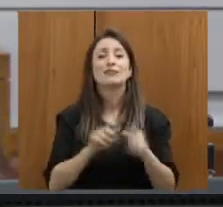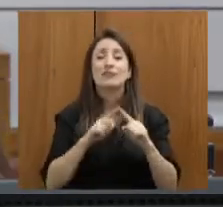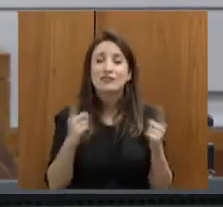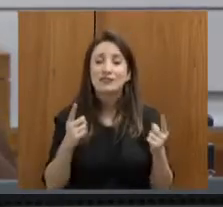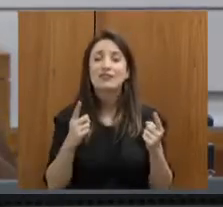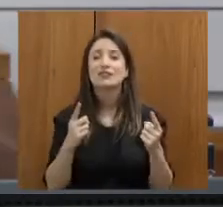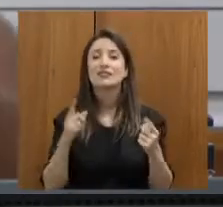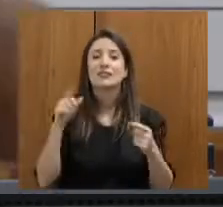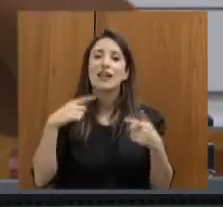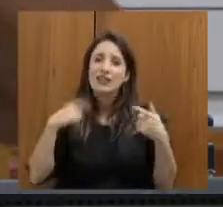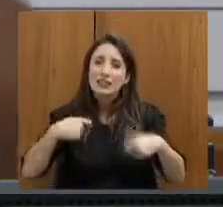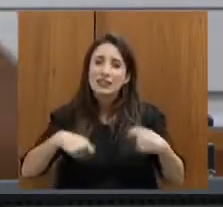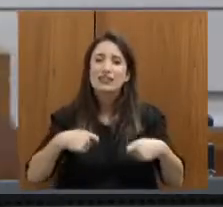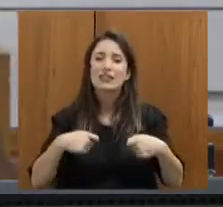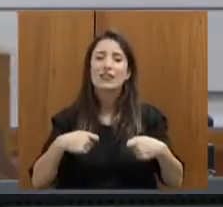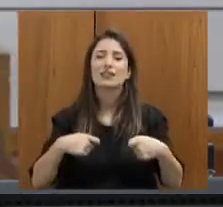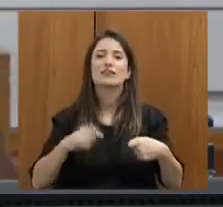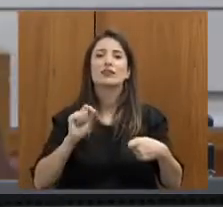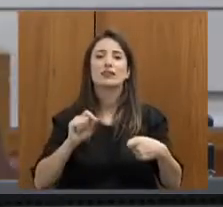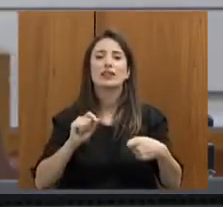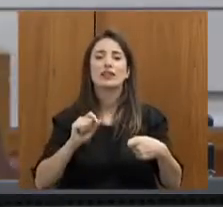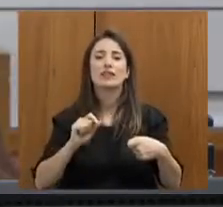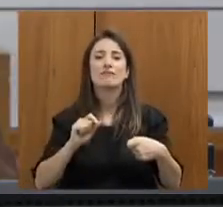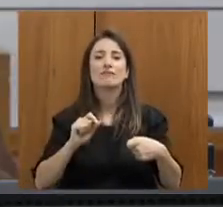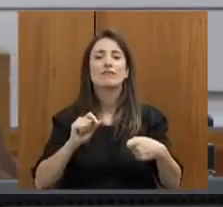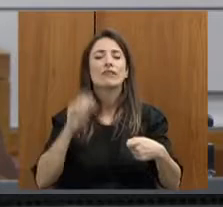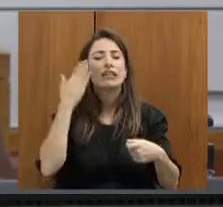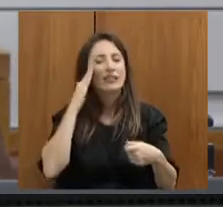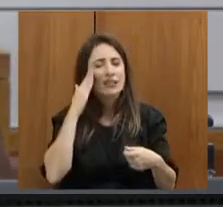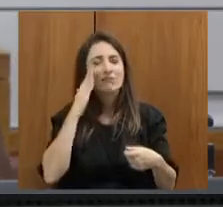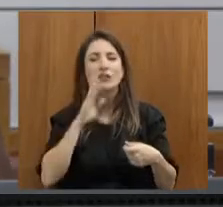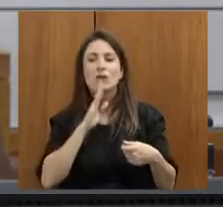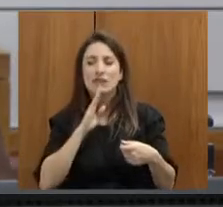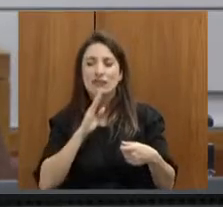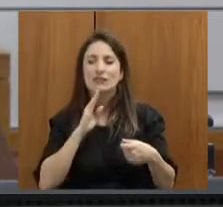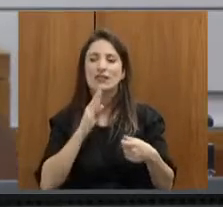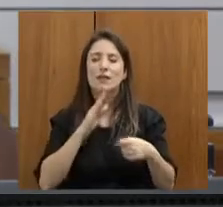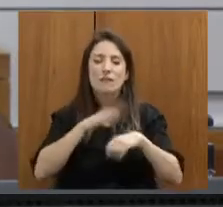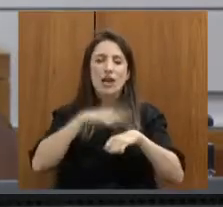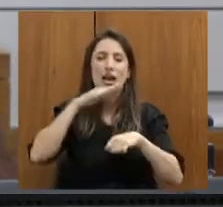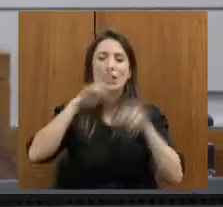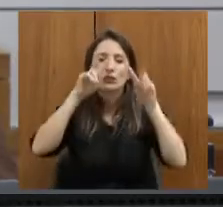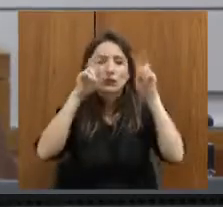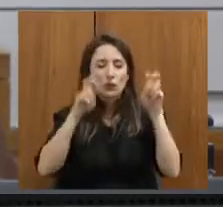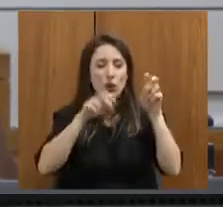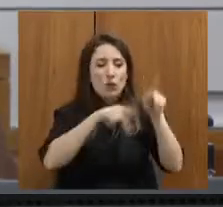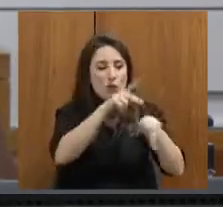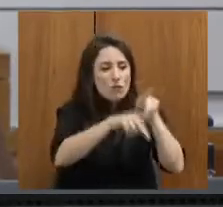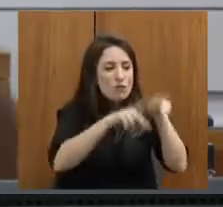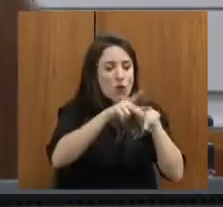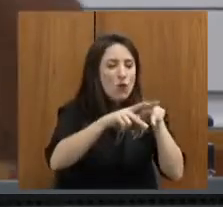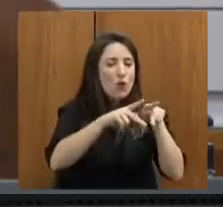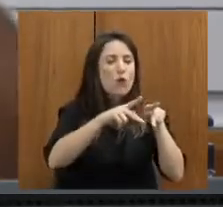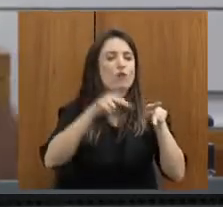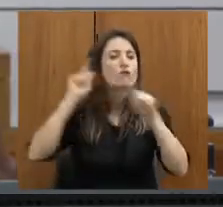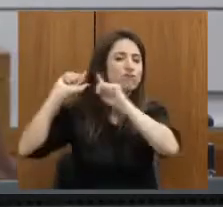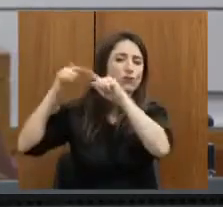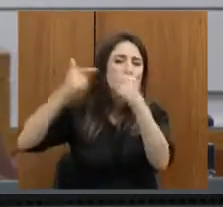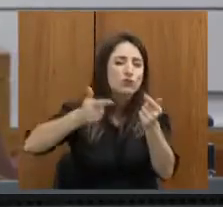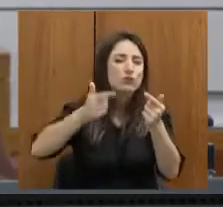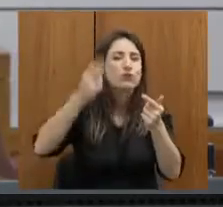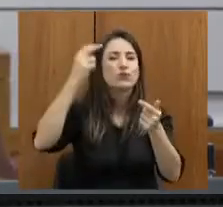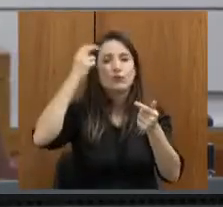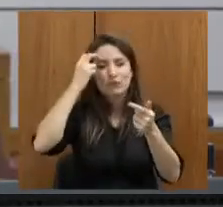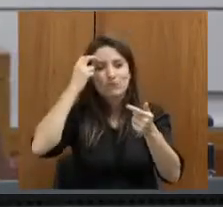gente é é necessário a gente se aprofundar nessa questão temos qual tradicionais que a gente compreenda isso que a gente